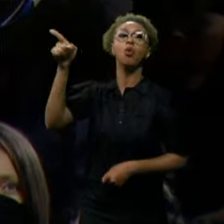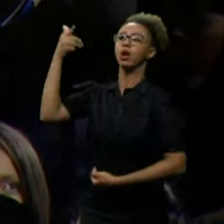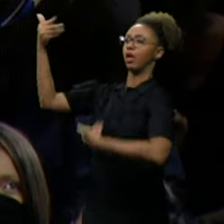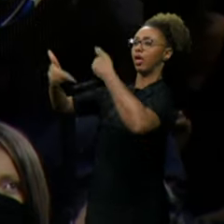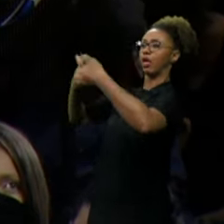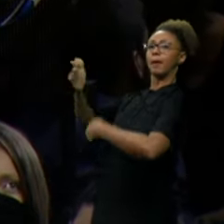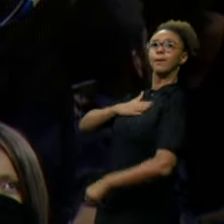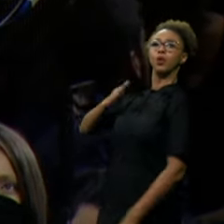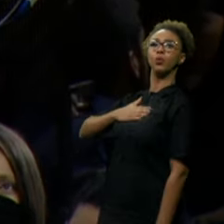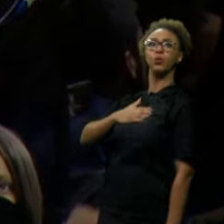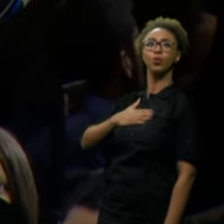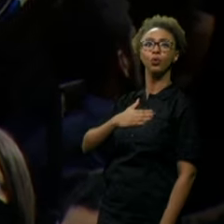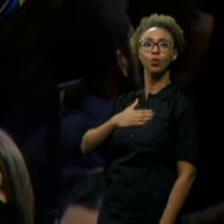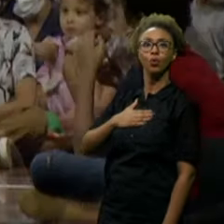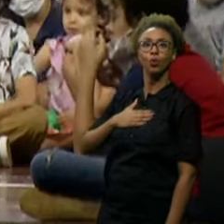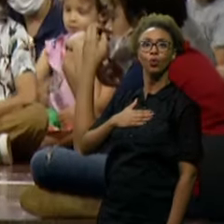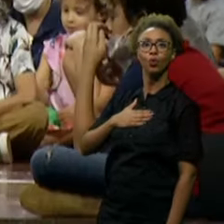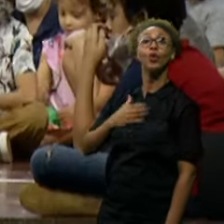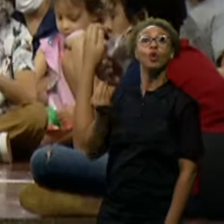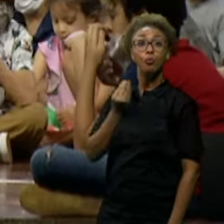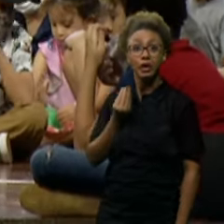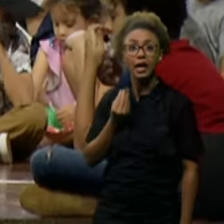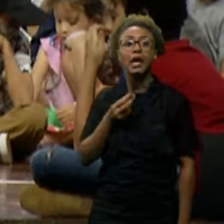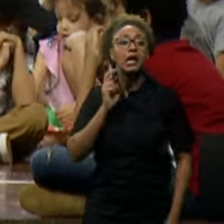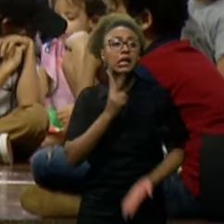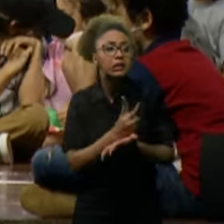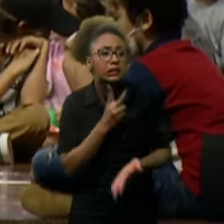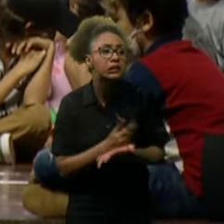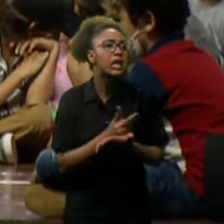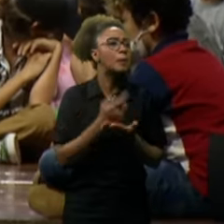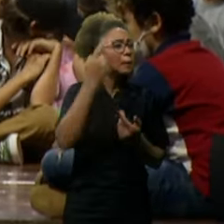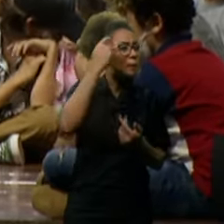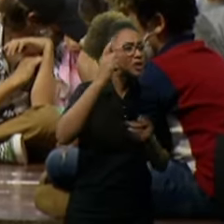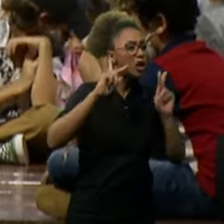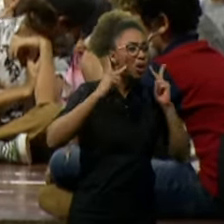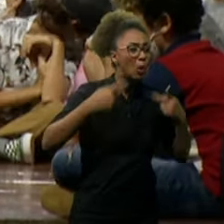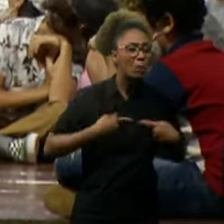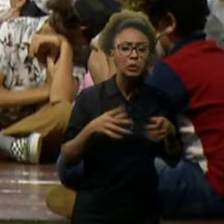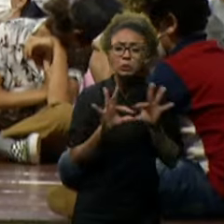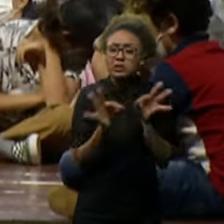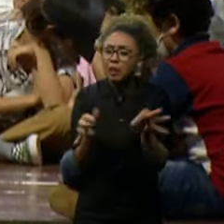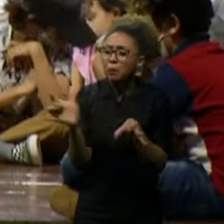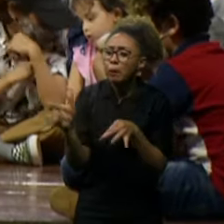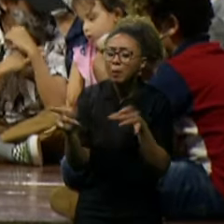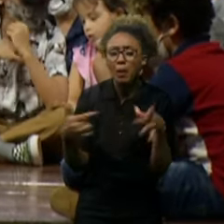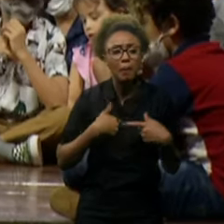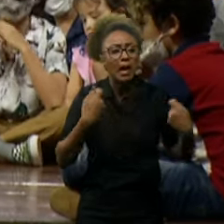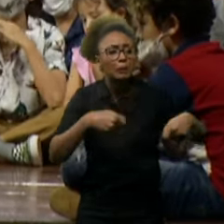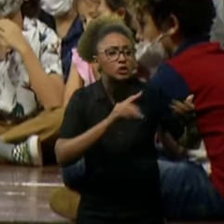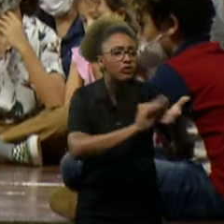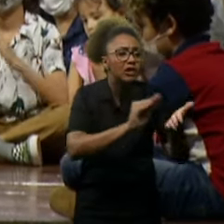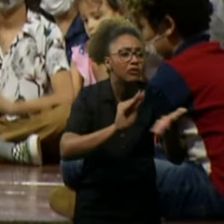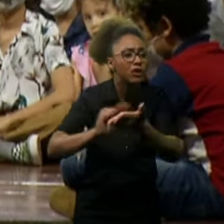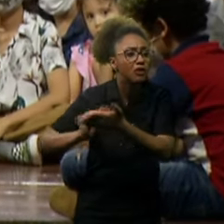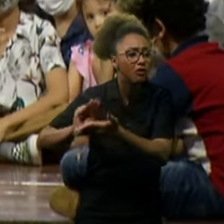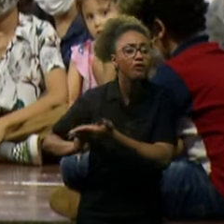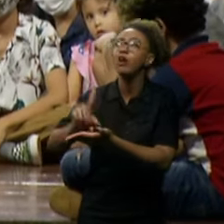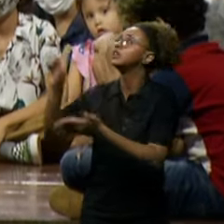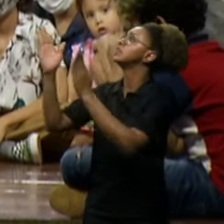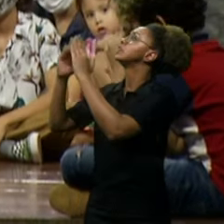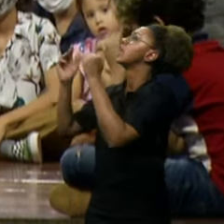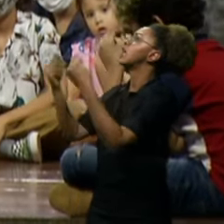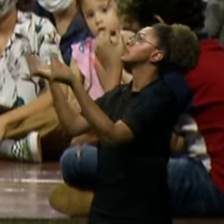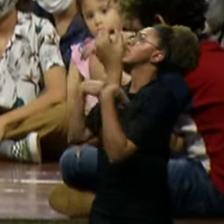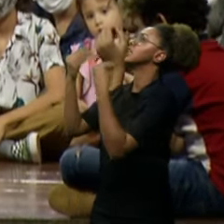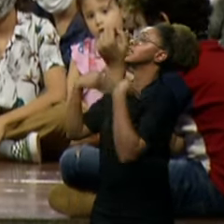serviços porque ele acostumou apequenar a sua relação baseado nas necessidades que ele tem até porque